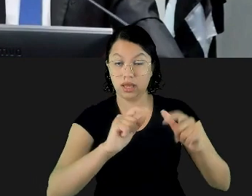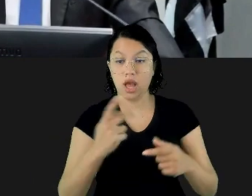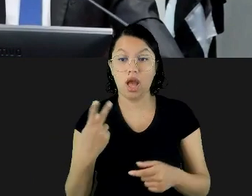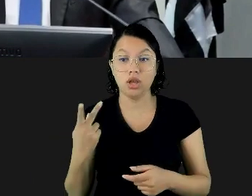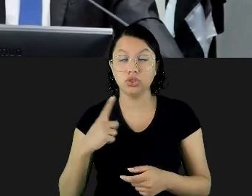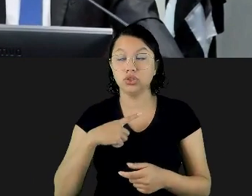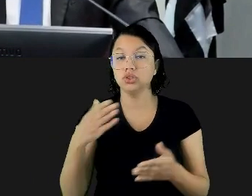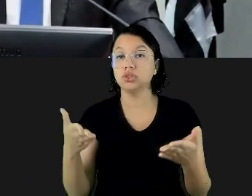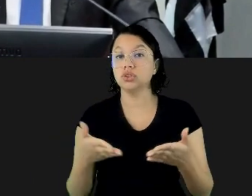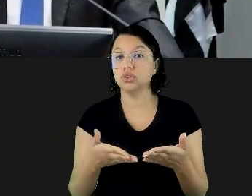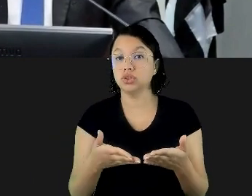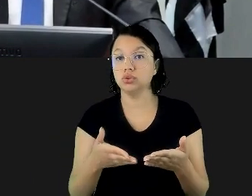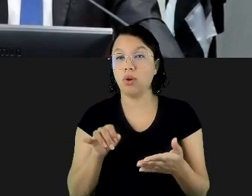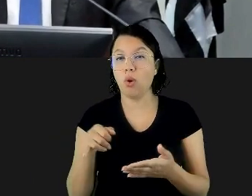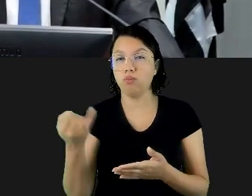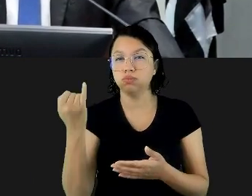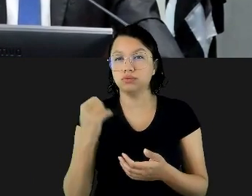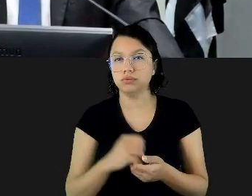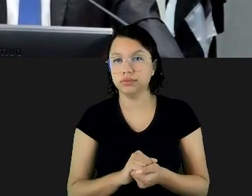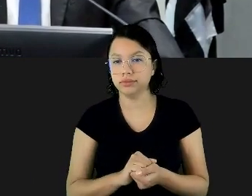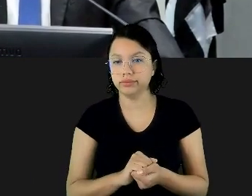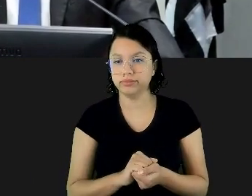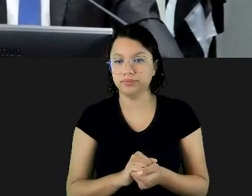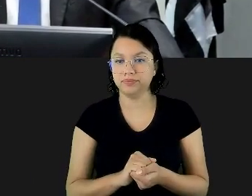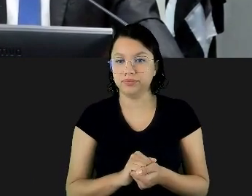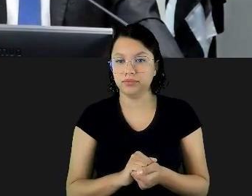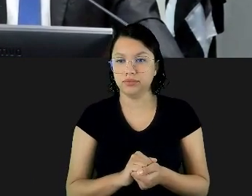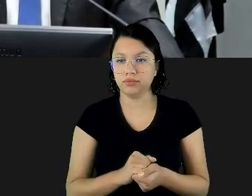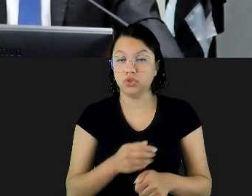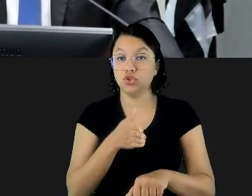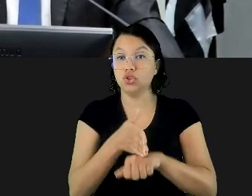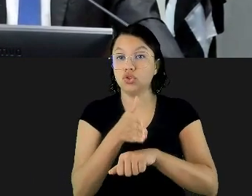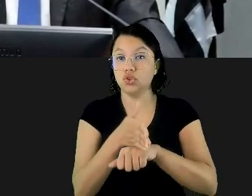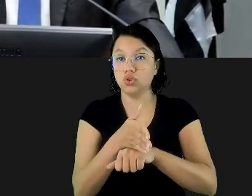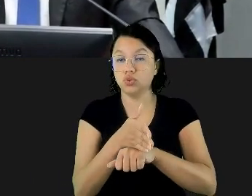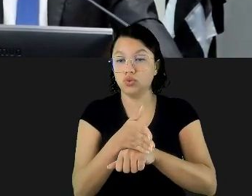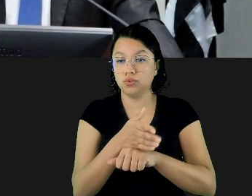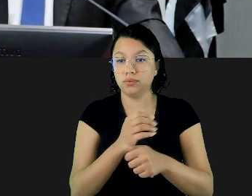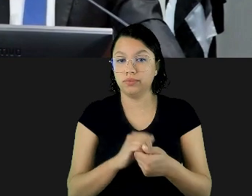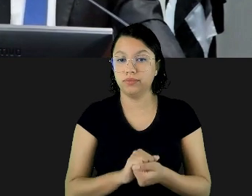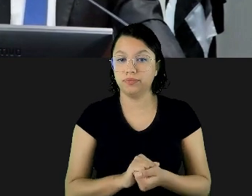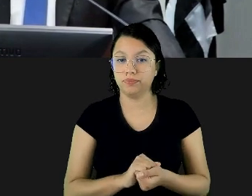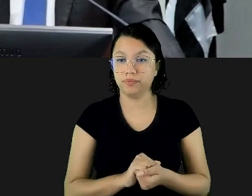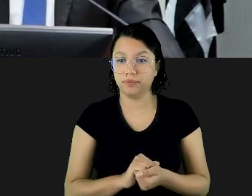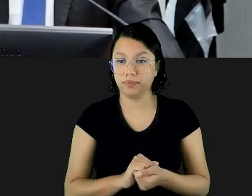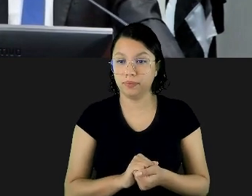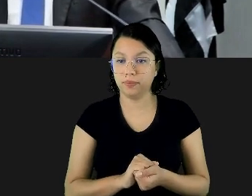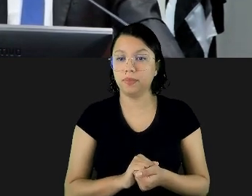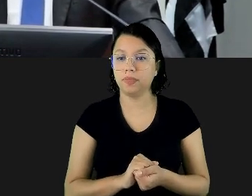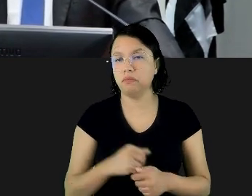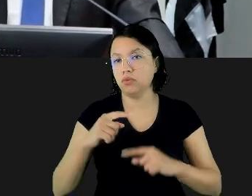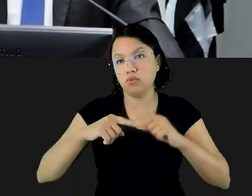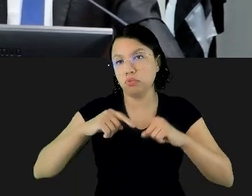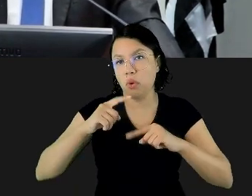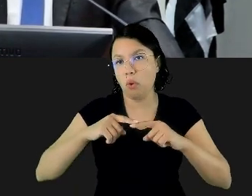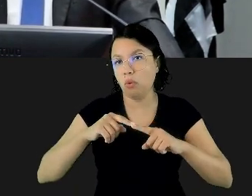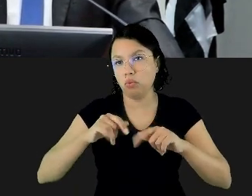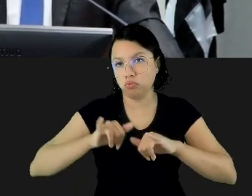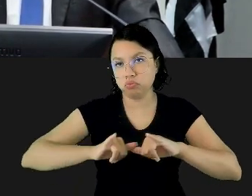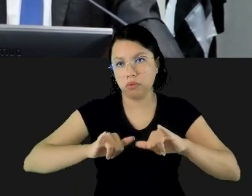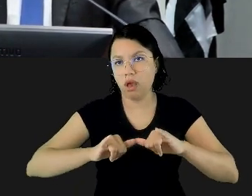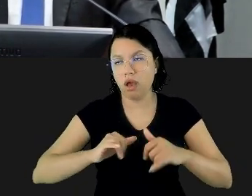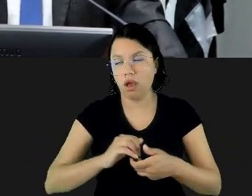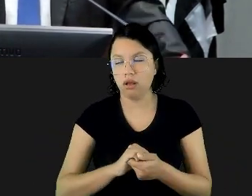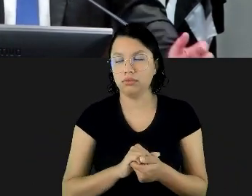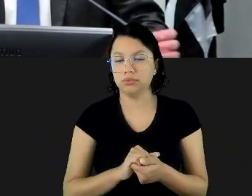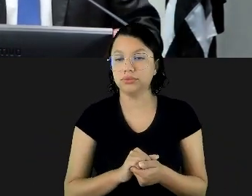uma oportunidade de acesso das mercadorias e daquilo que